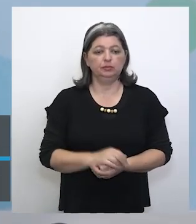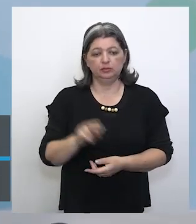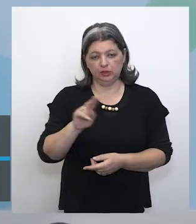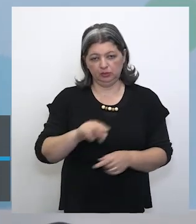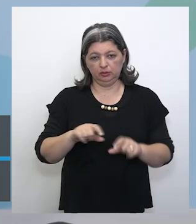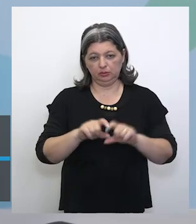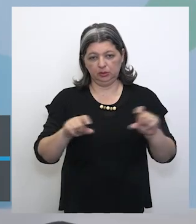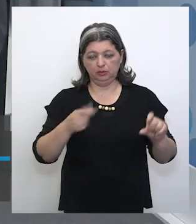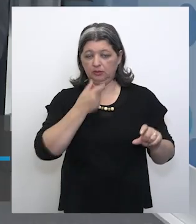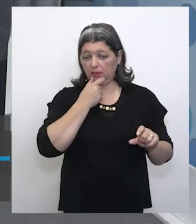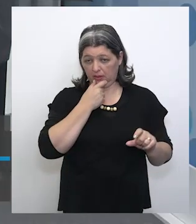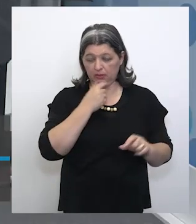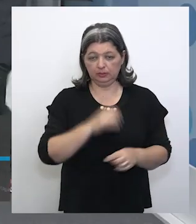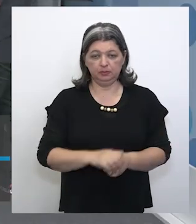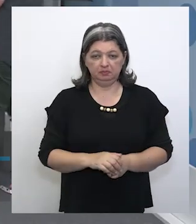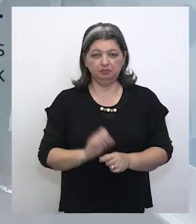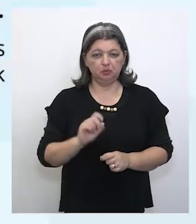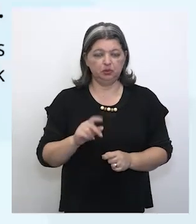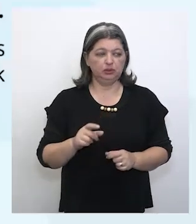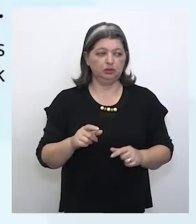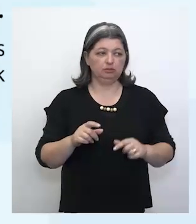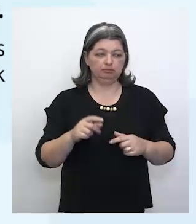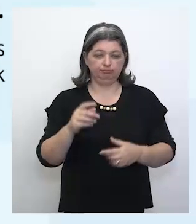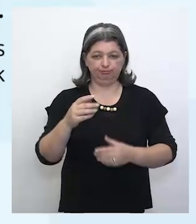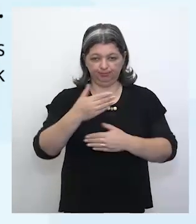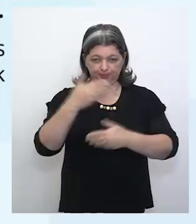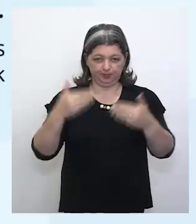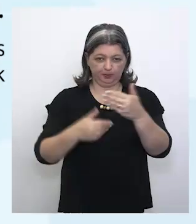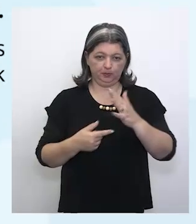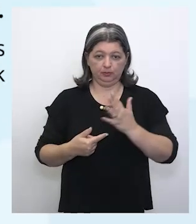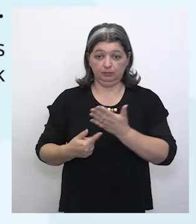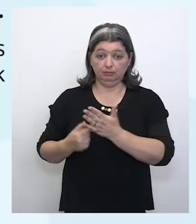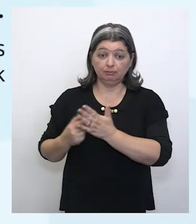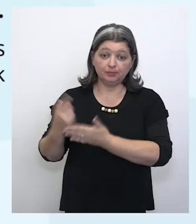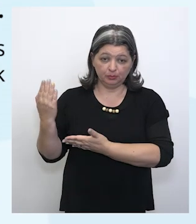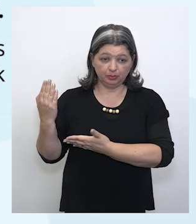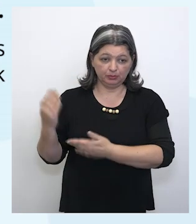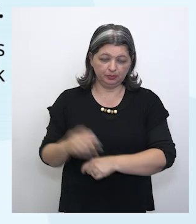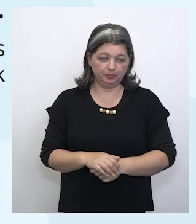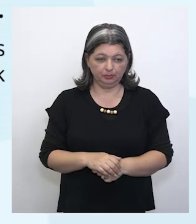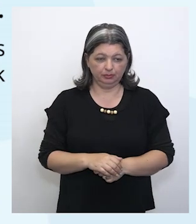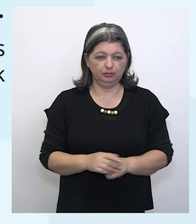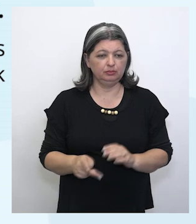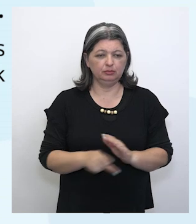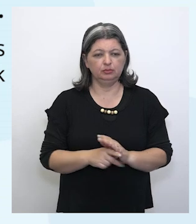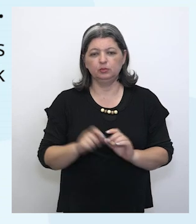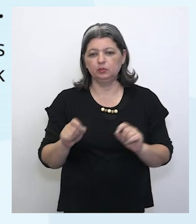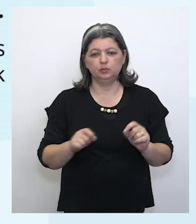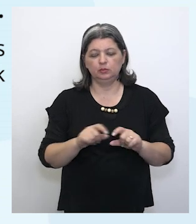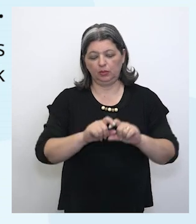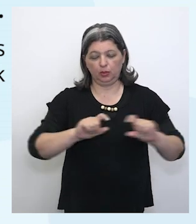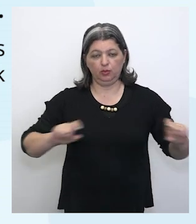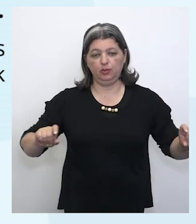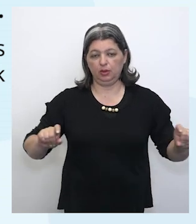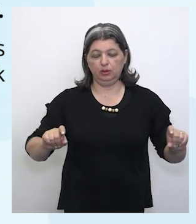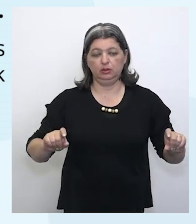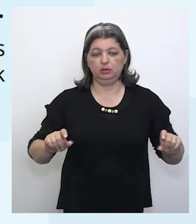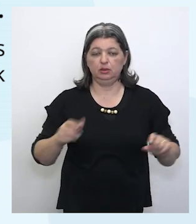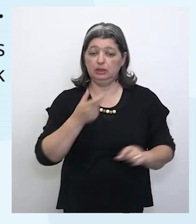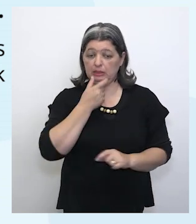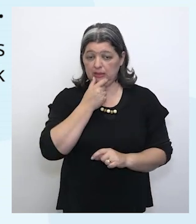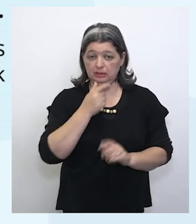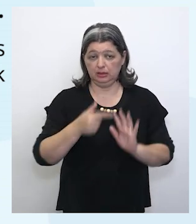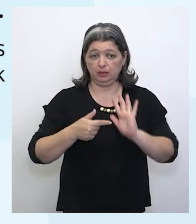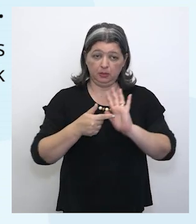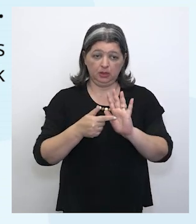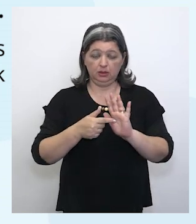depois. Efficiently, exatamente. Então, na tela aqui para vocês, Europe can use resources in a more efficient way. Ele aparece